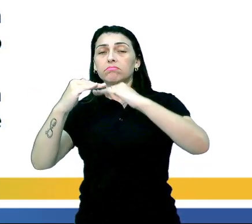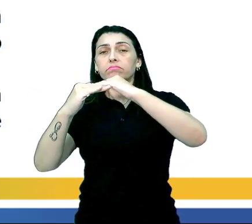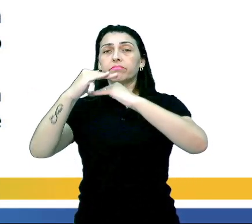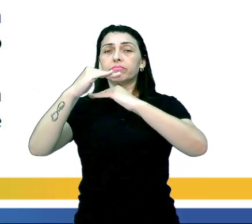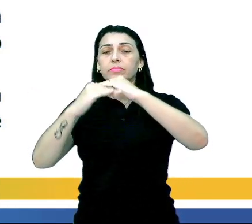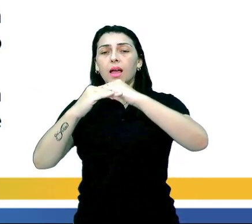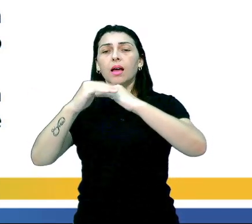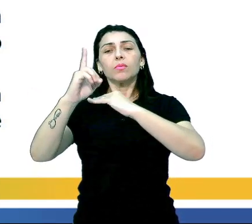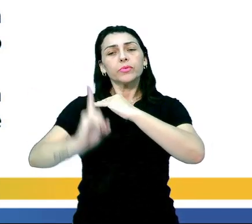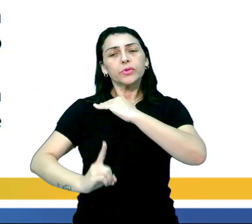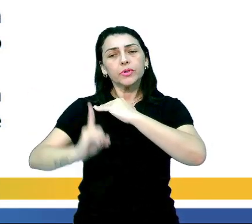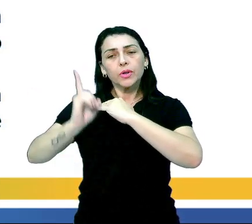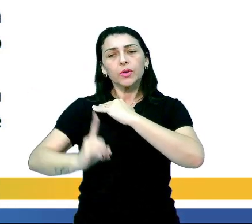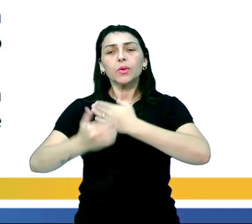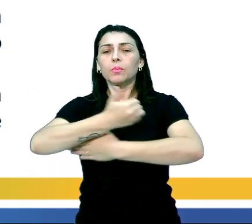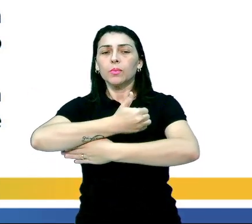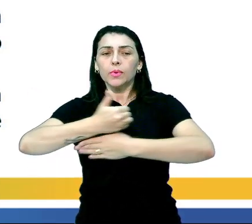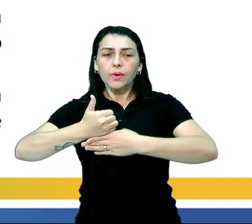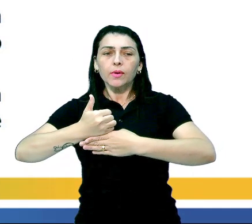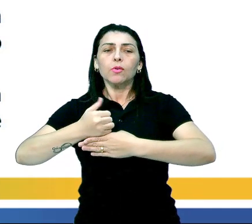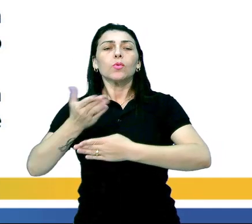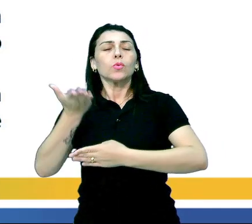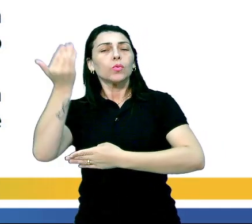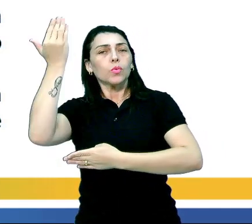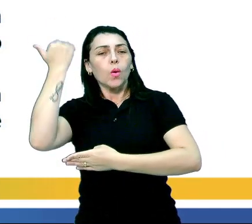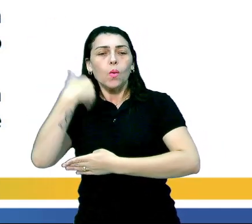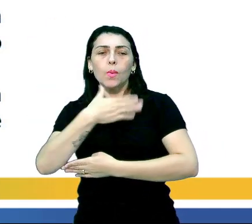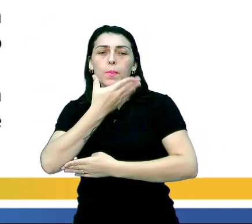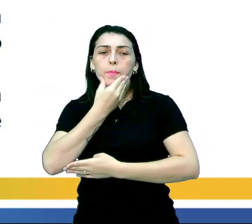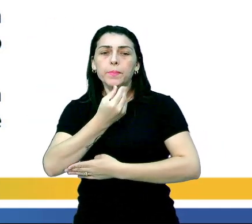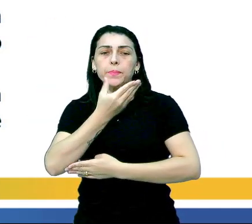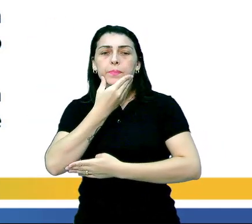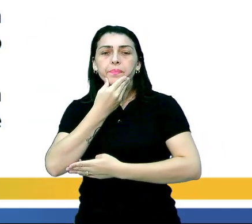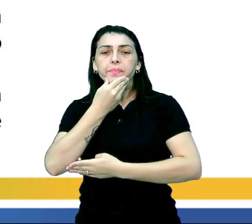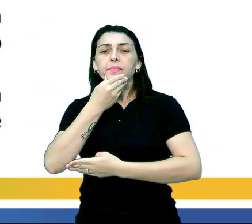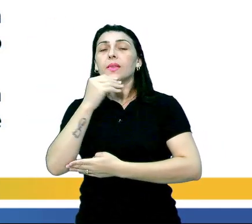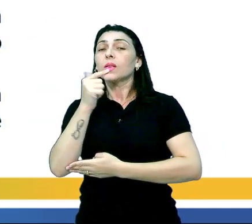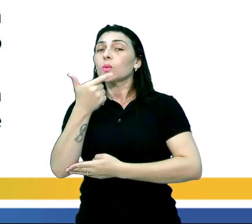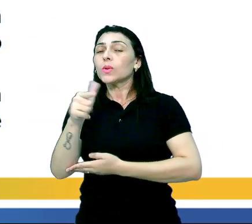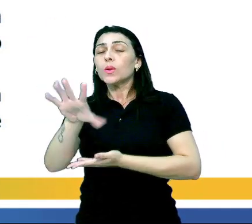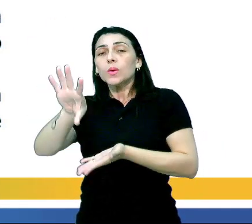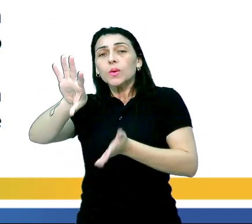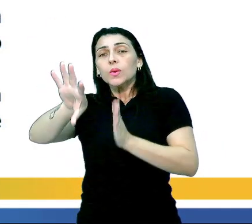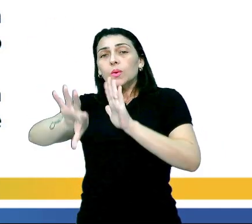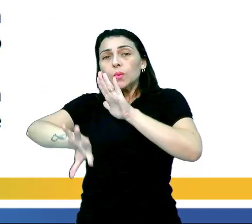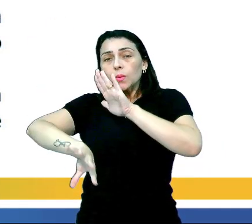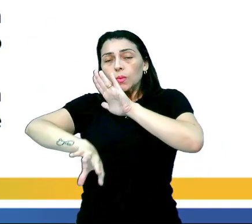nada equivalente ao direito e à moral, enquanto o homem primitivo não é